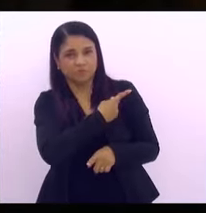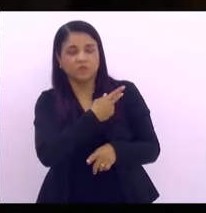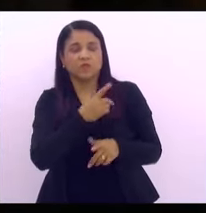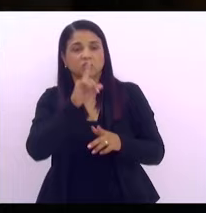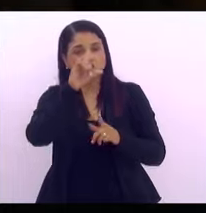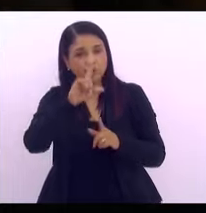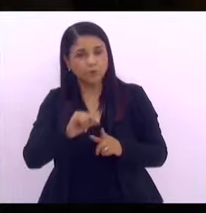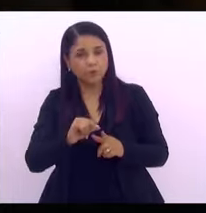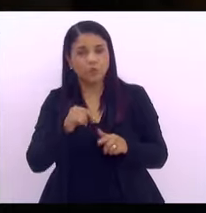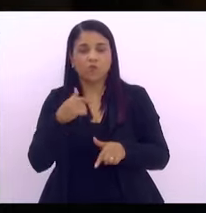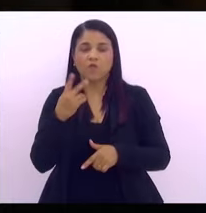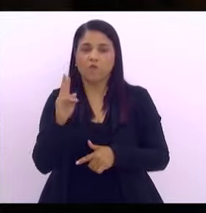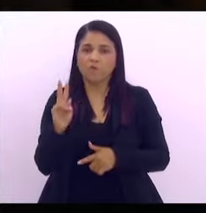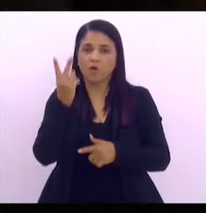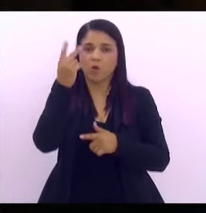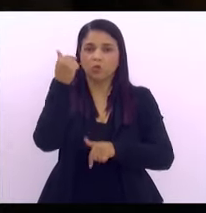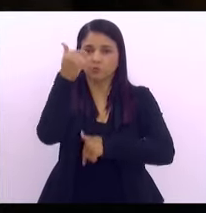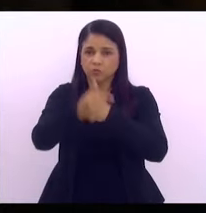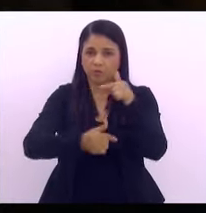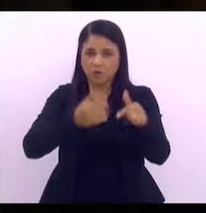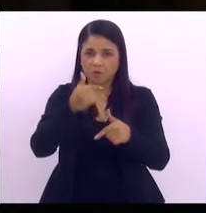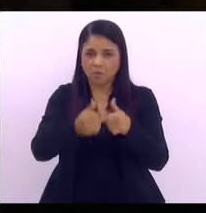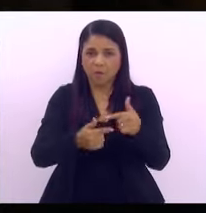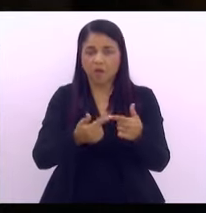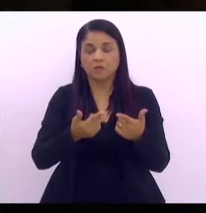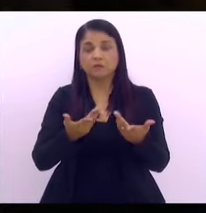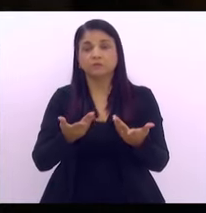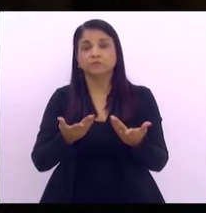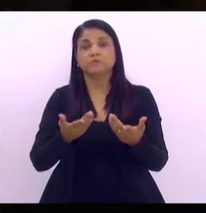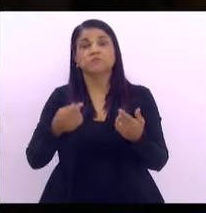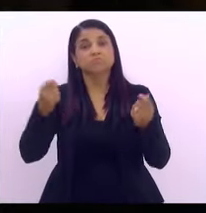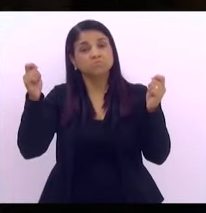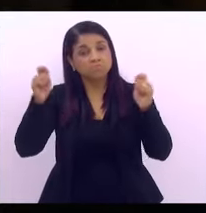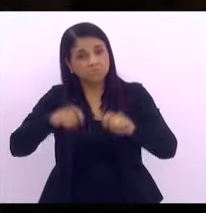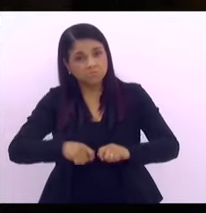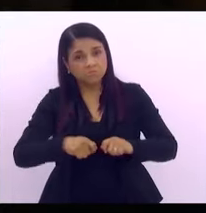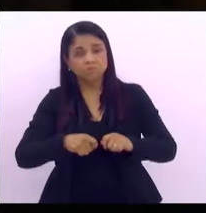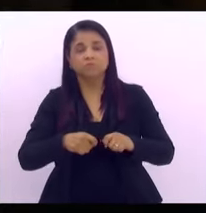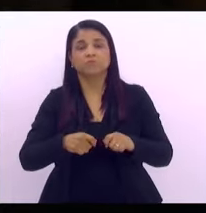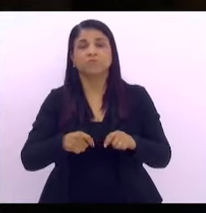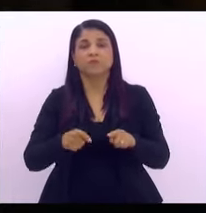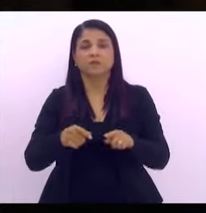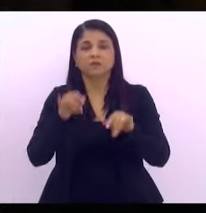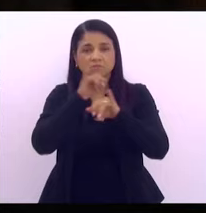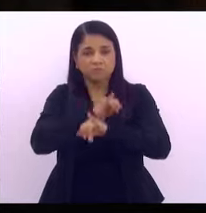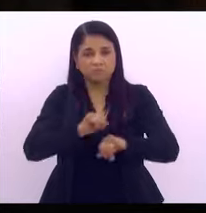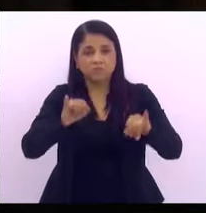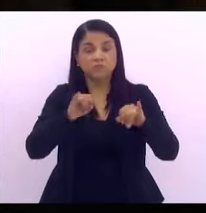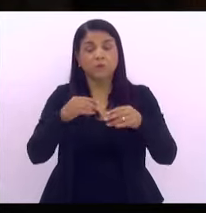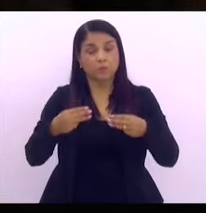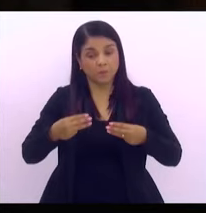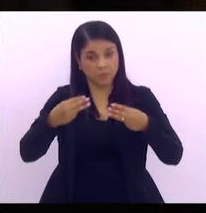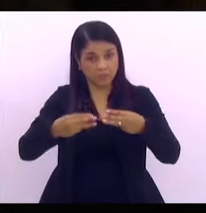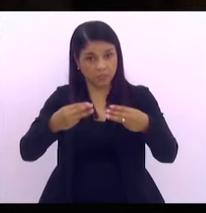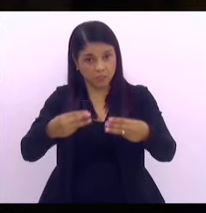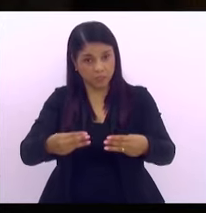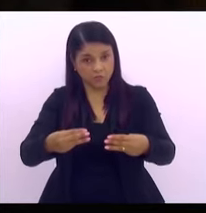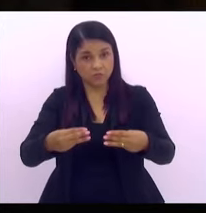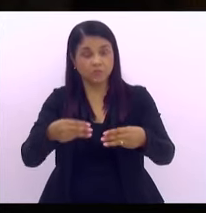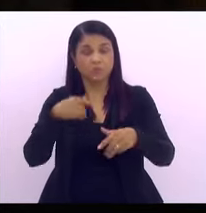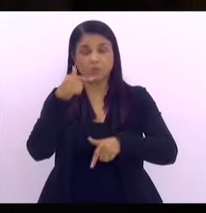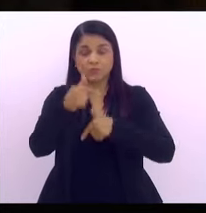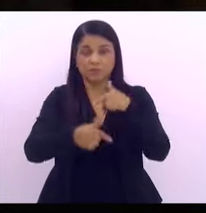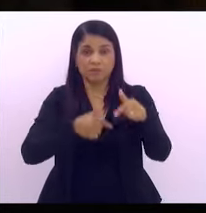força de trabalho em formação da juventude, e para que nós possamos, como já inclusive declarado pelo próprio ministro do